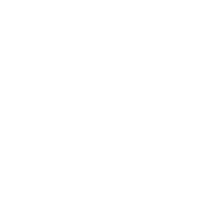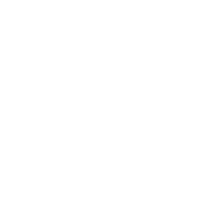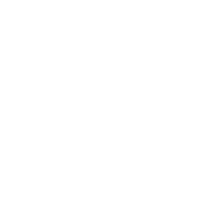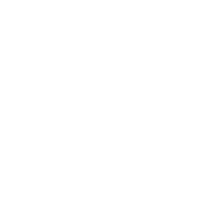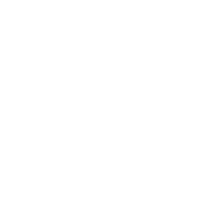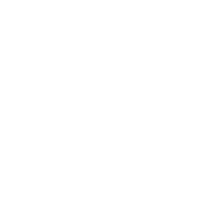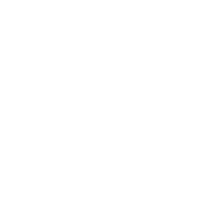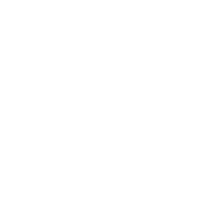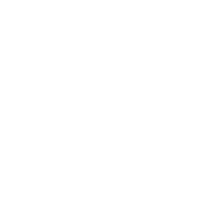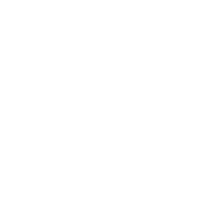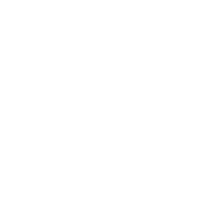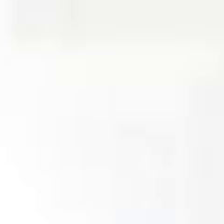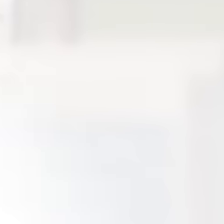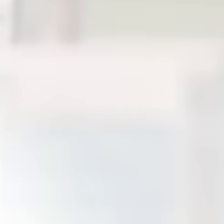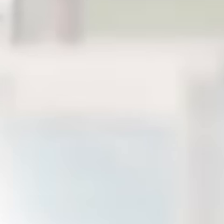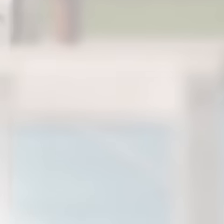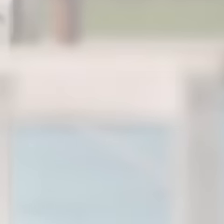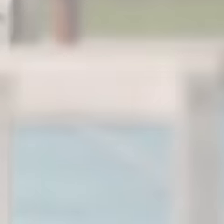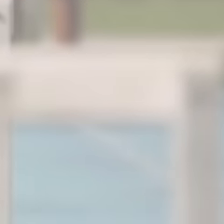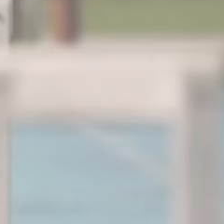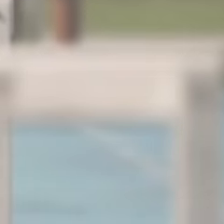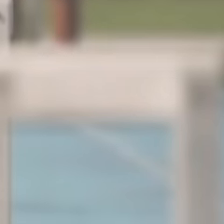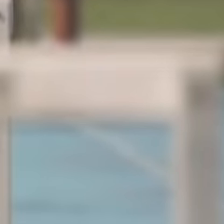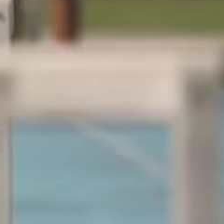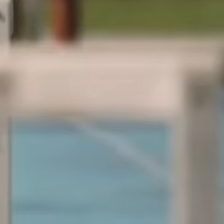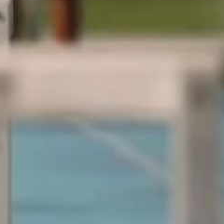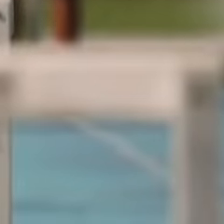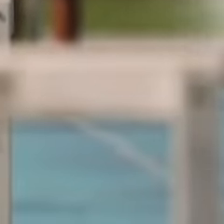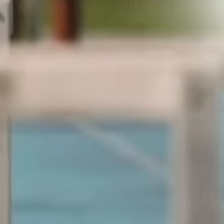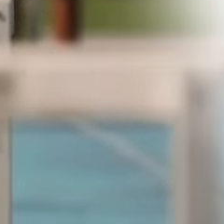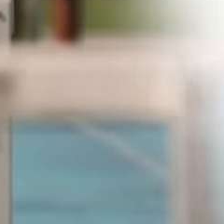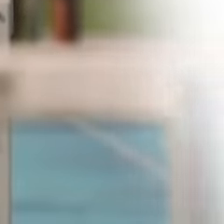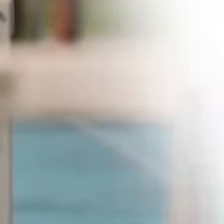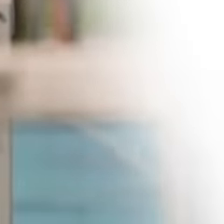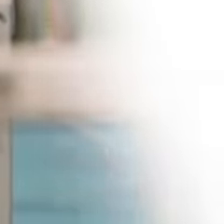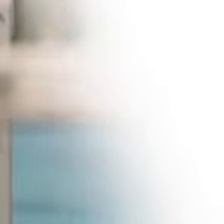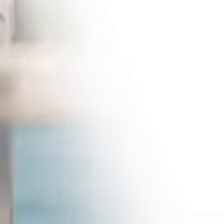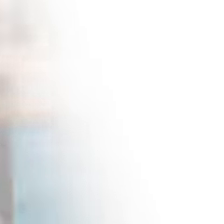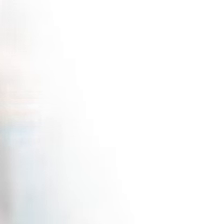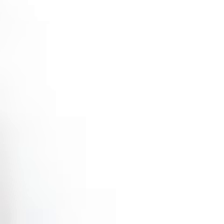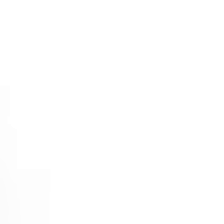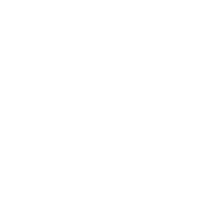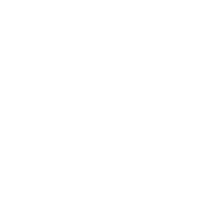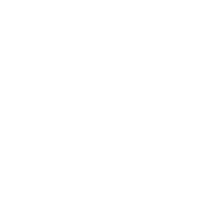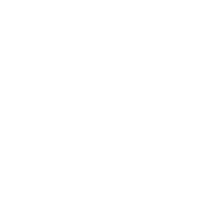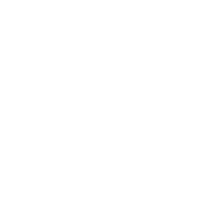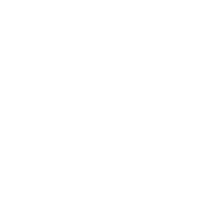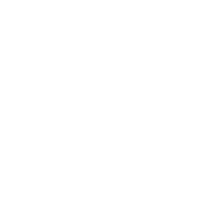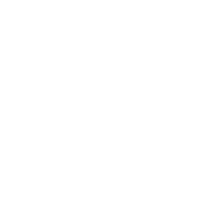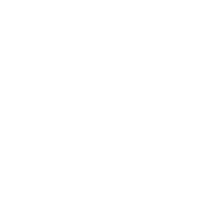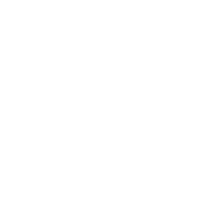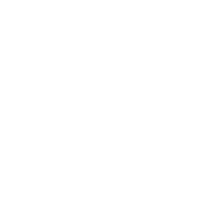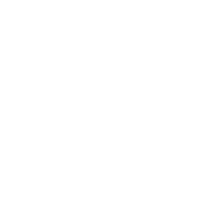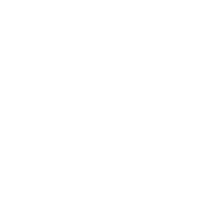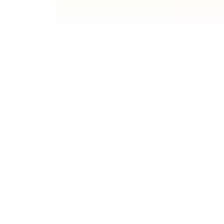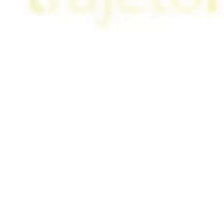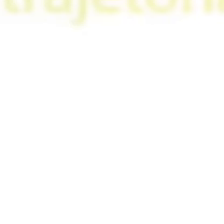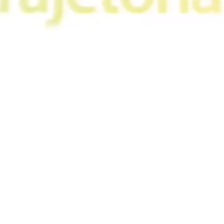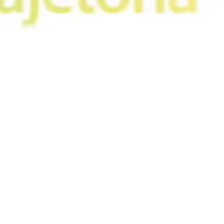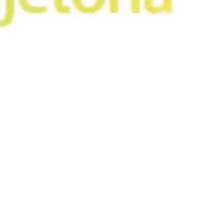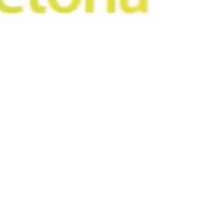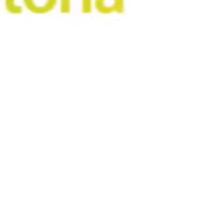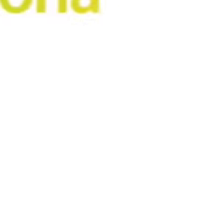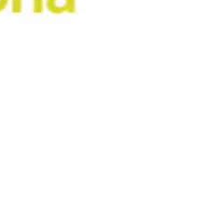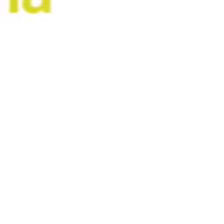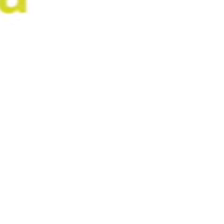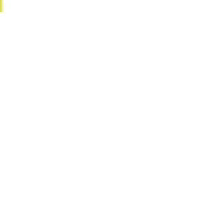capaz de impactar de forma positiva uma vida inteira? E se criássemos oportunidades de minimizar vulnerabilidades e de